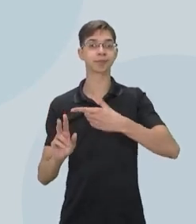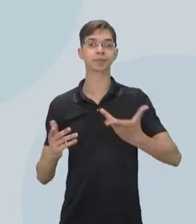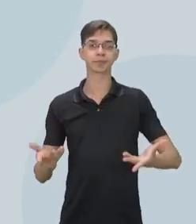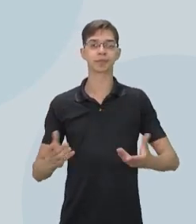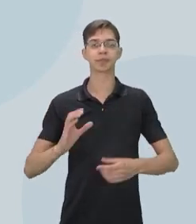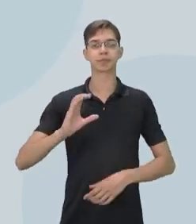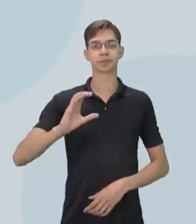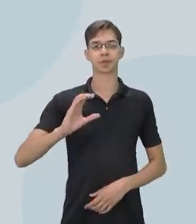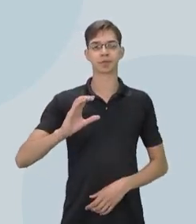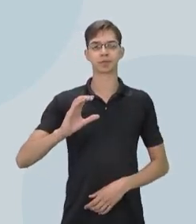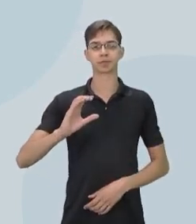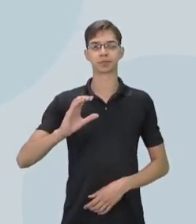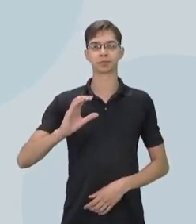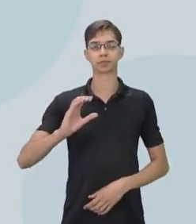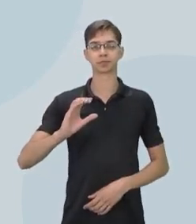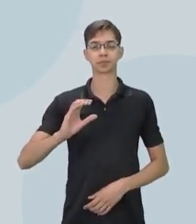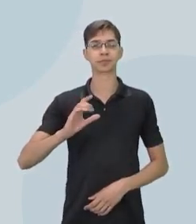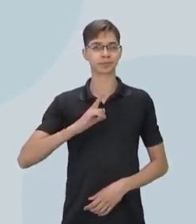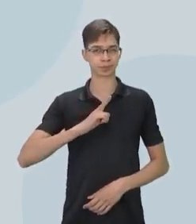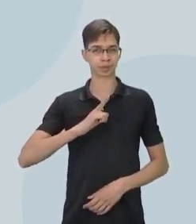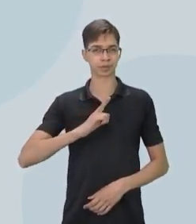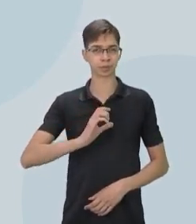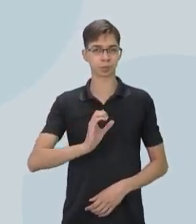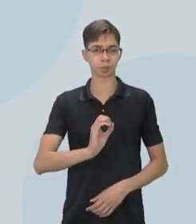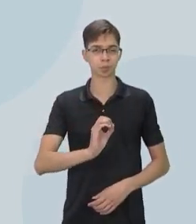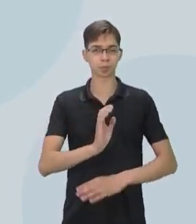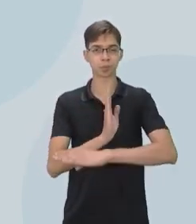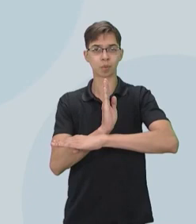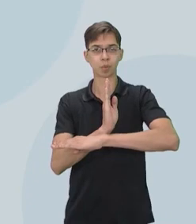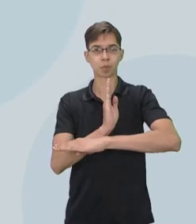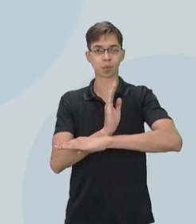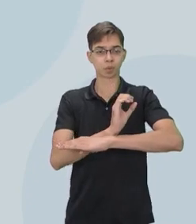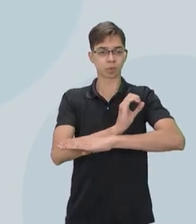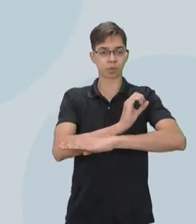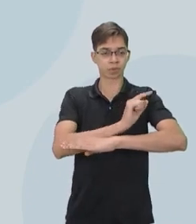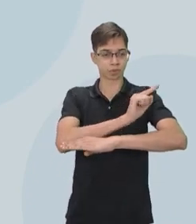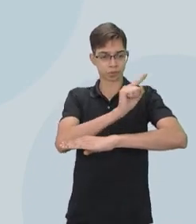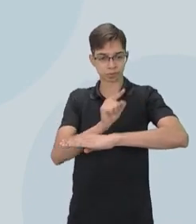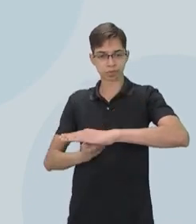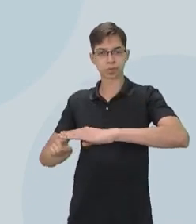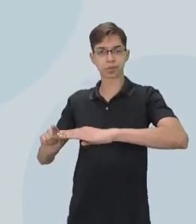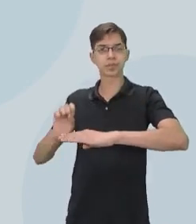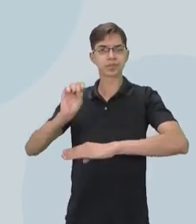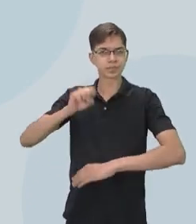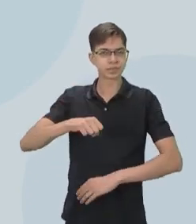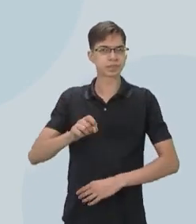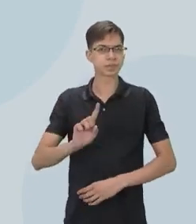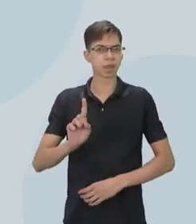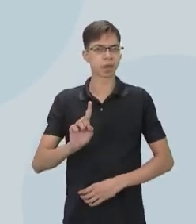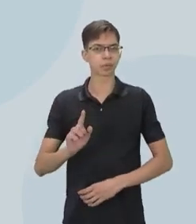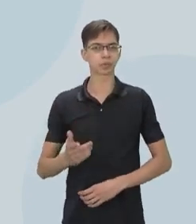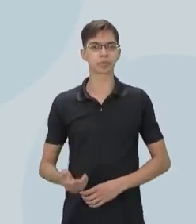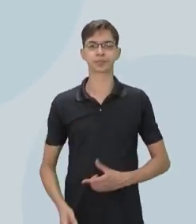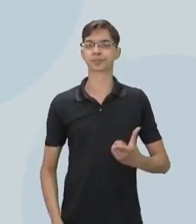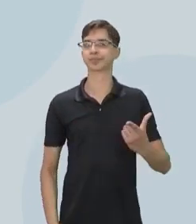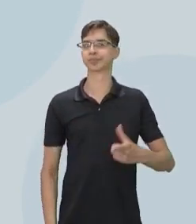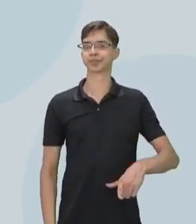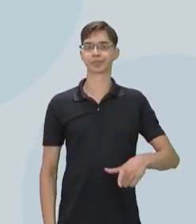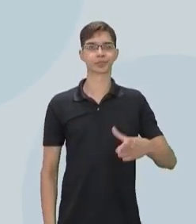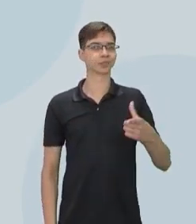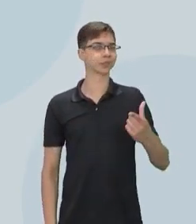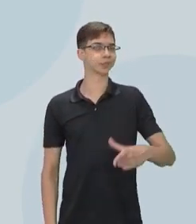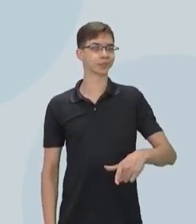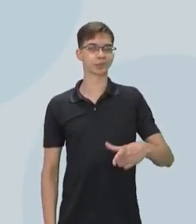passa ou não passa pela origem, né? A alternativa C não passa pela origem. Fora que ela não passa pela origem,